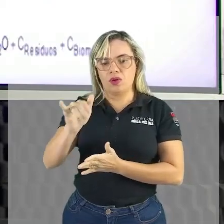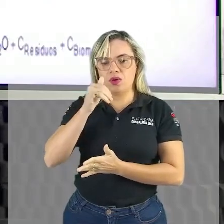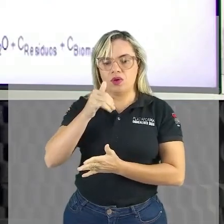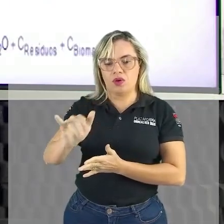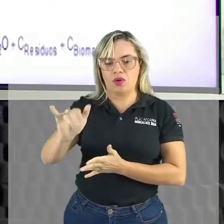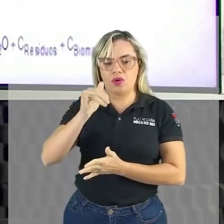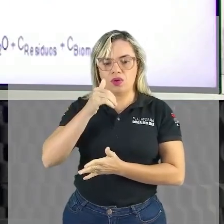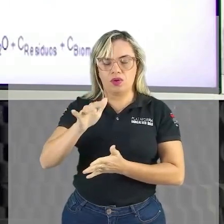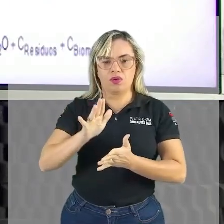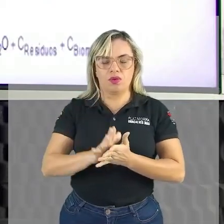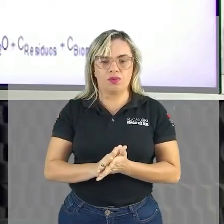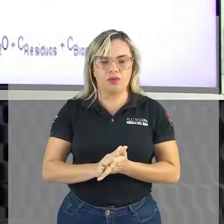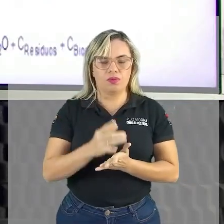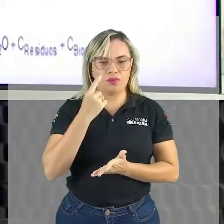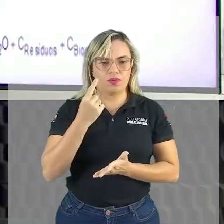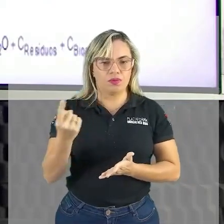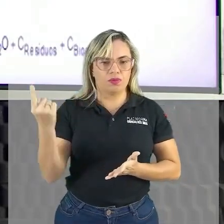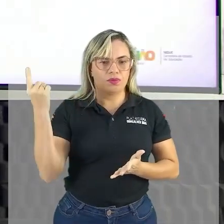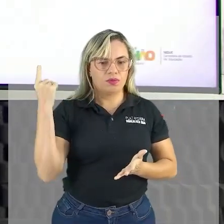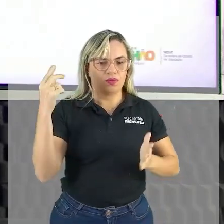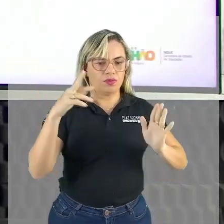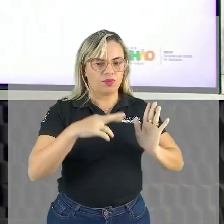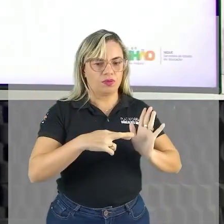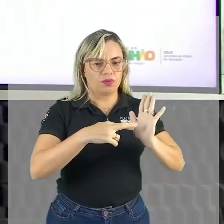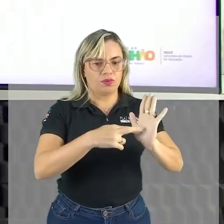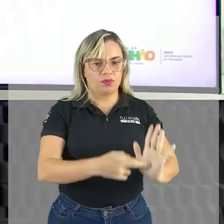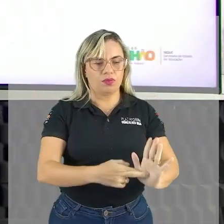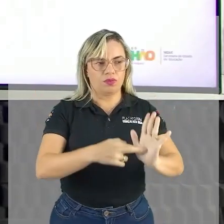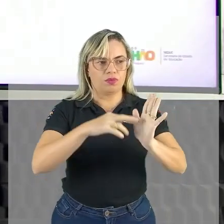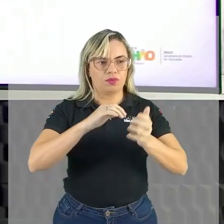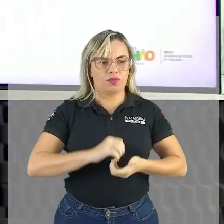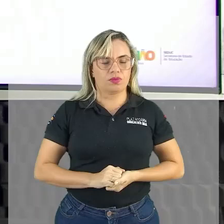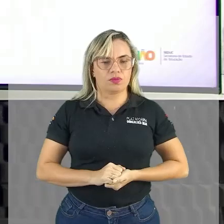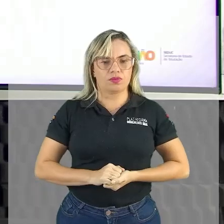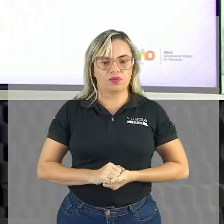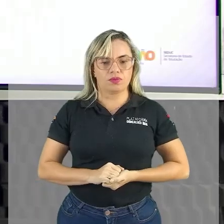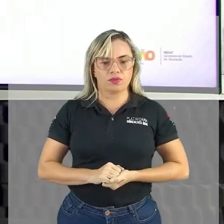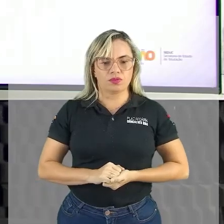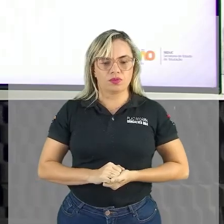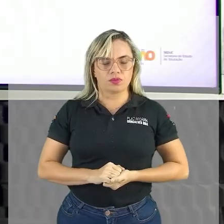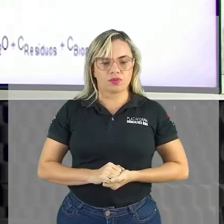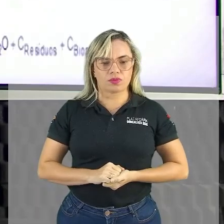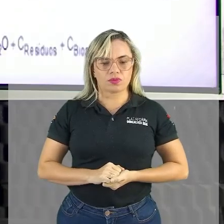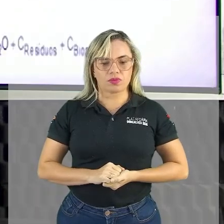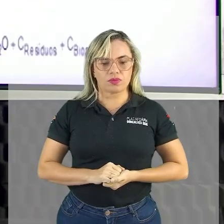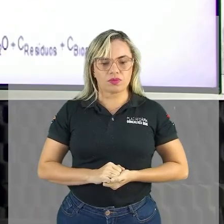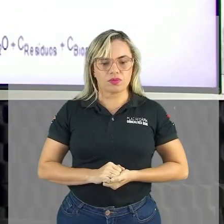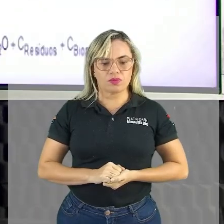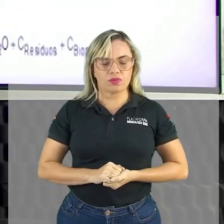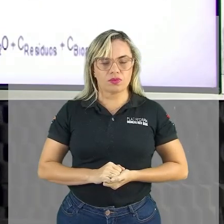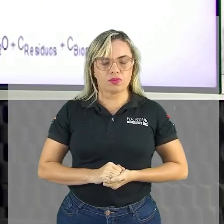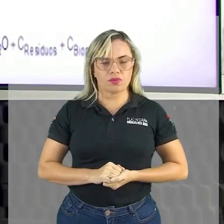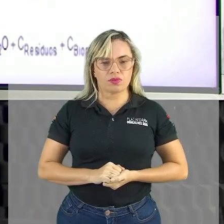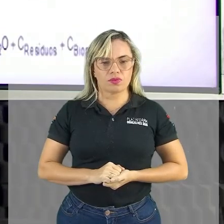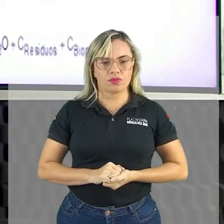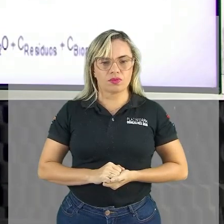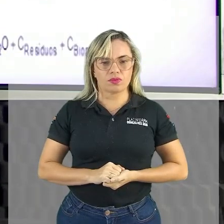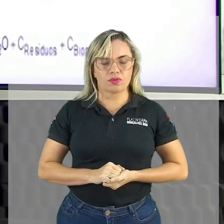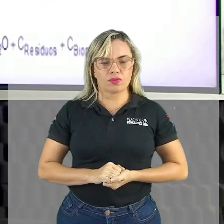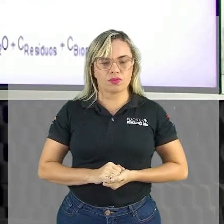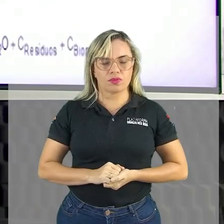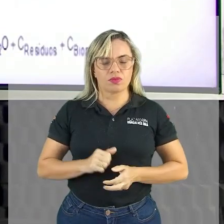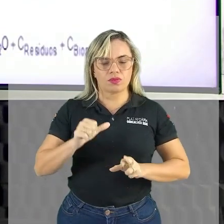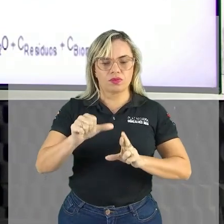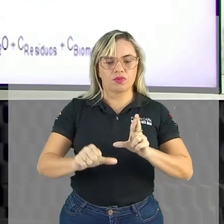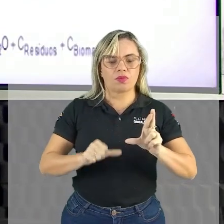reação aqui para você. Então aqui eu tenho um determinado tipo de polímeros, tá? Aqui eu tenho um determinado tipo de polímeros.